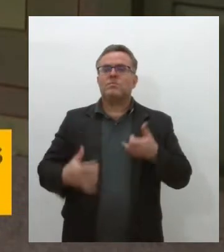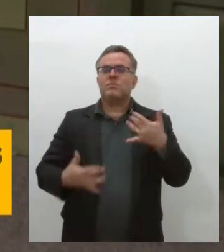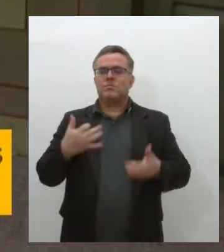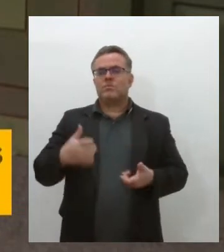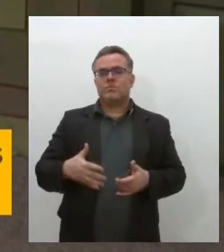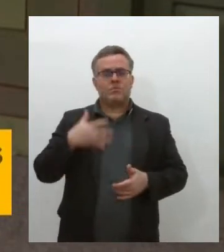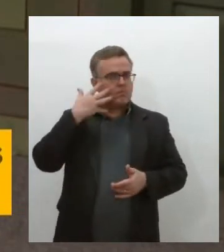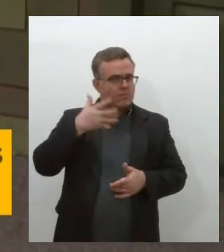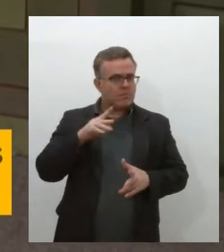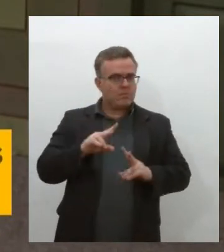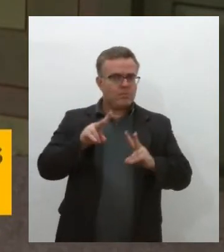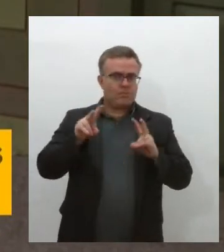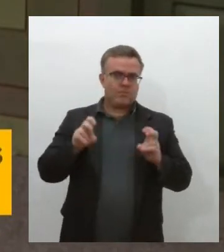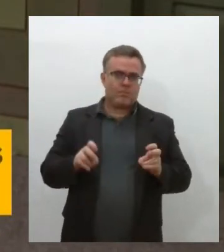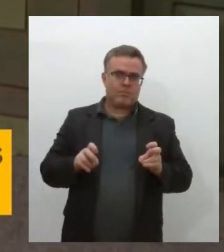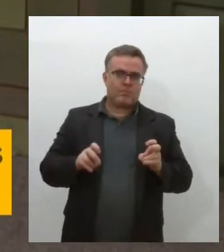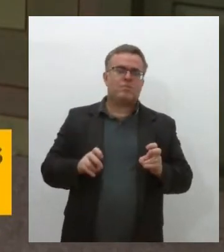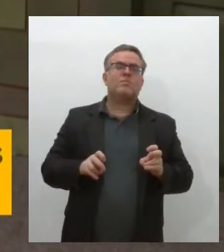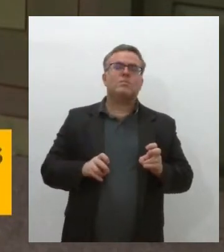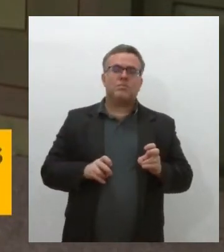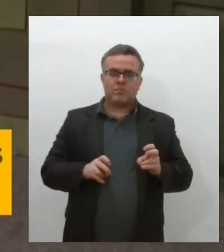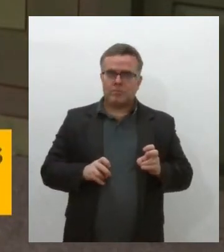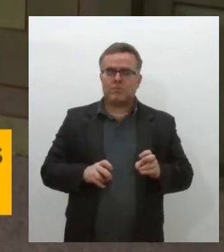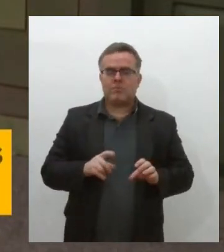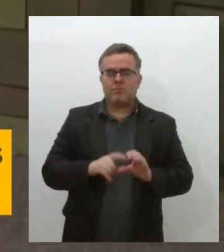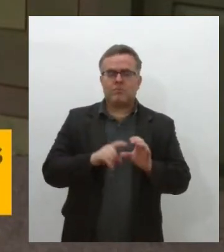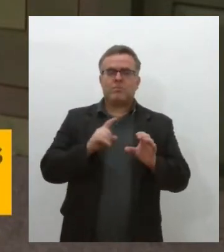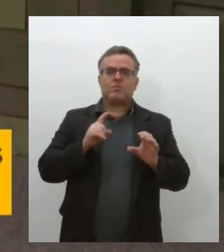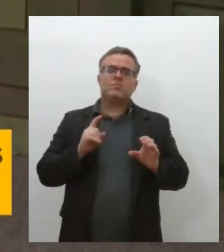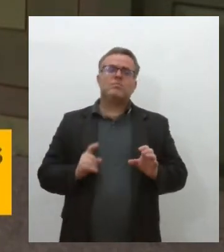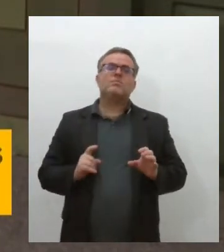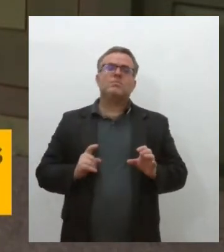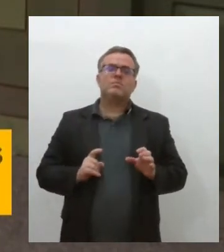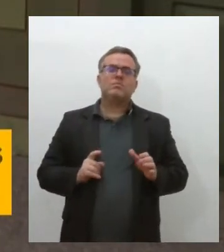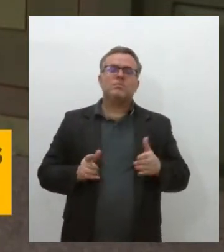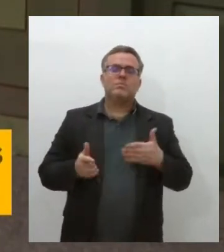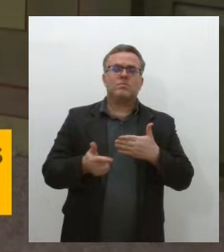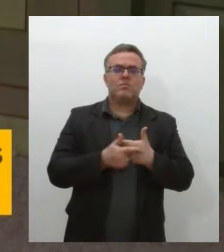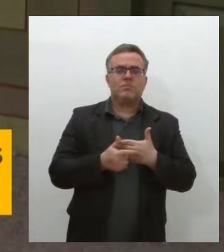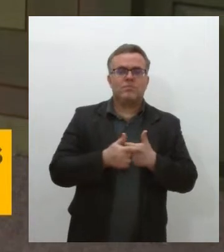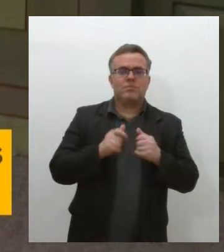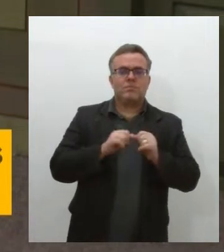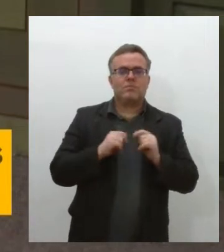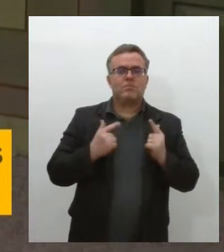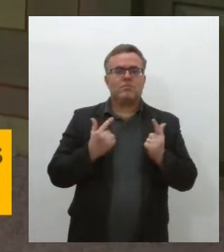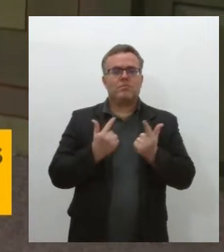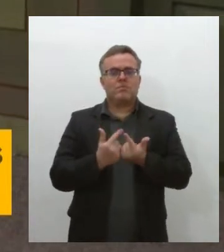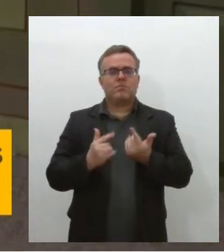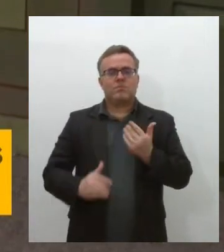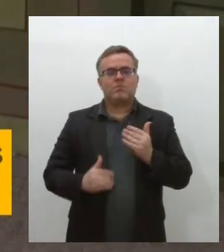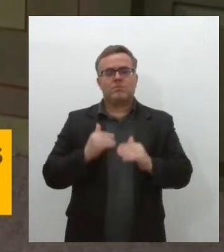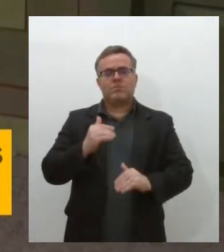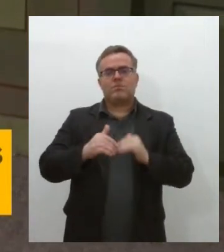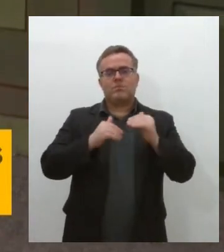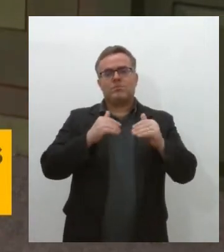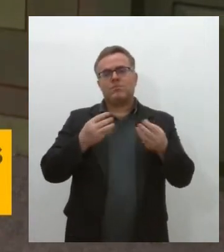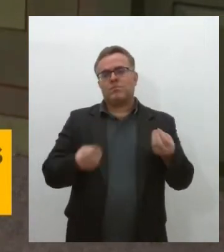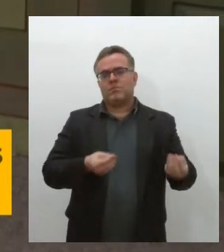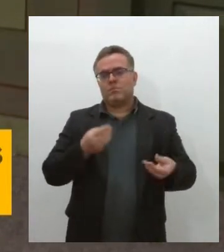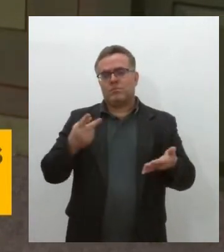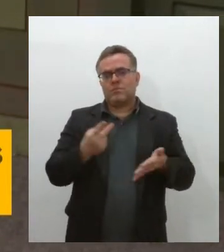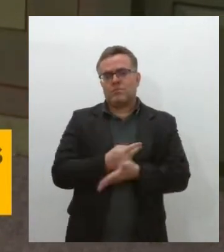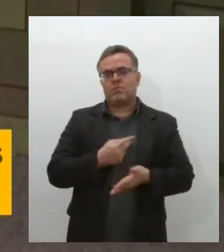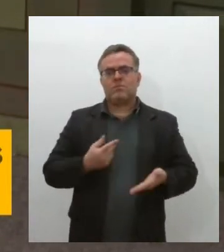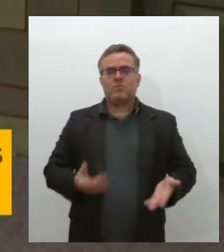sobre esse processo de independência, certo? Sobre o papel do Legislativo nesse processo de independência e levantar